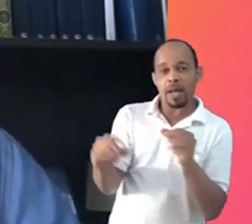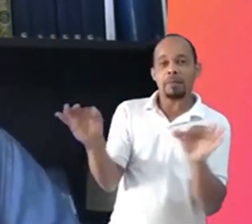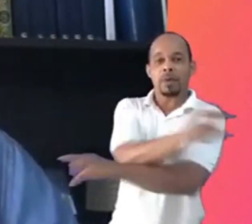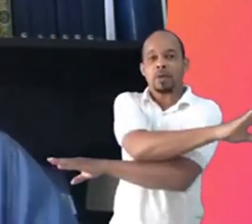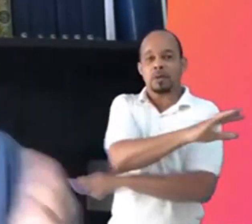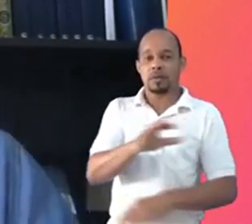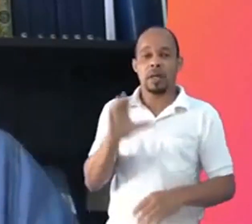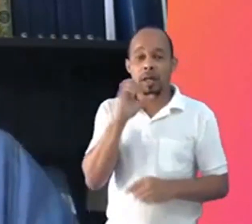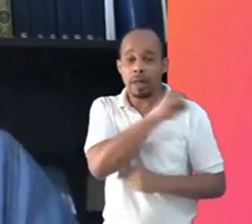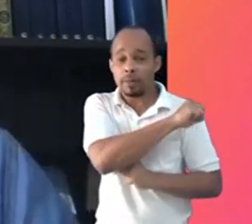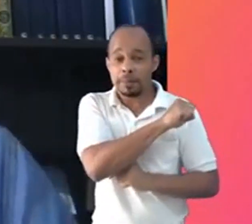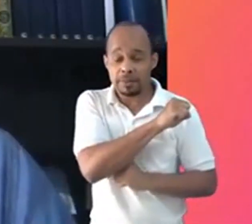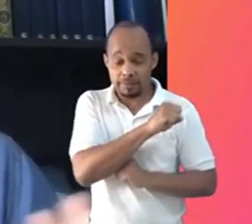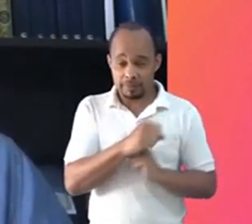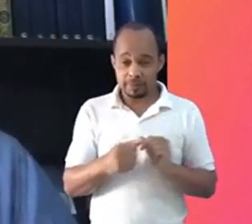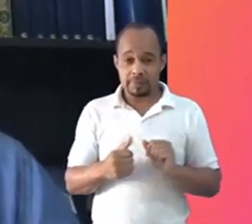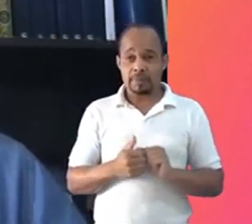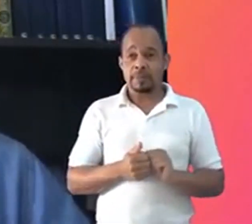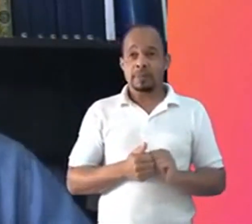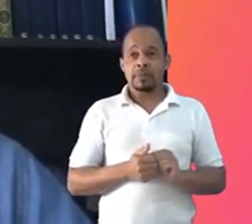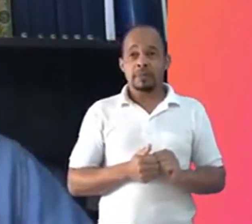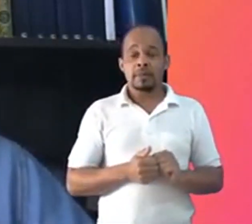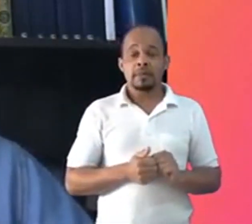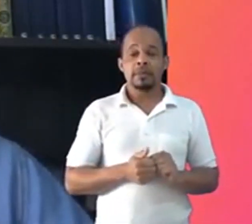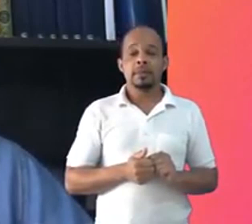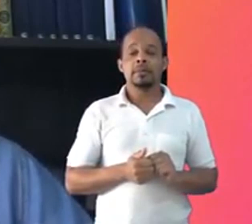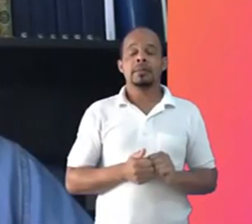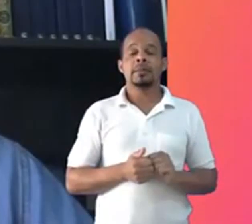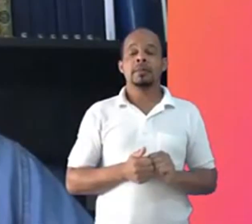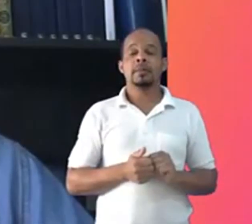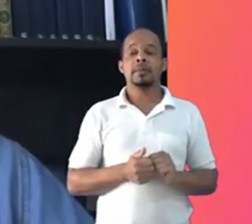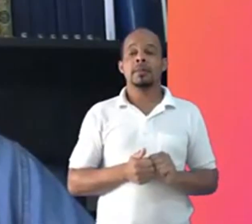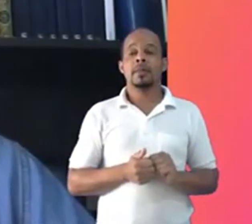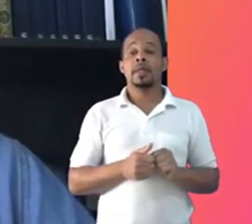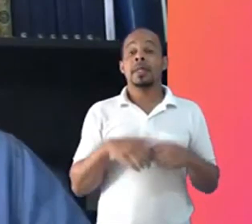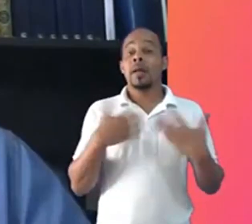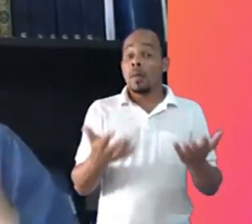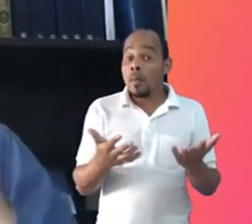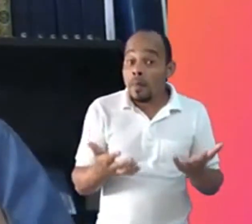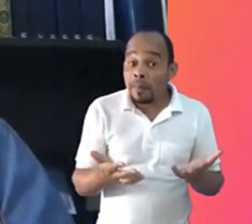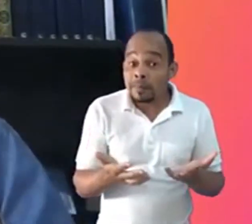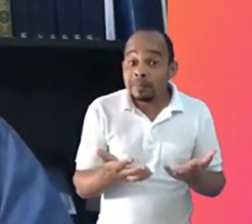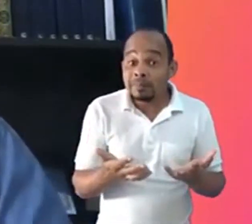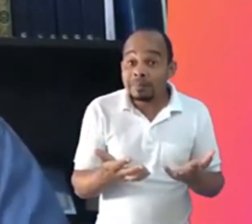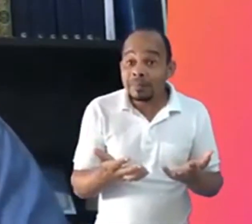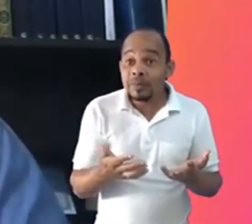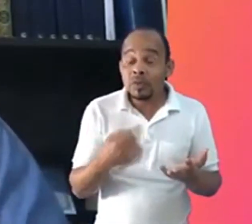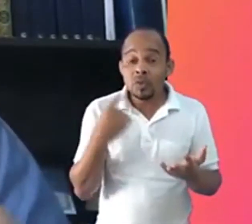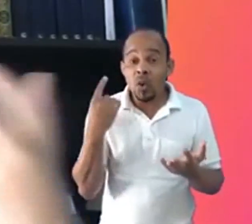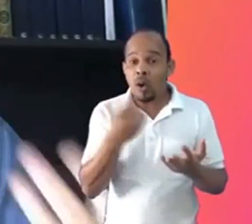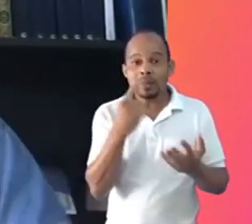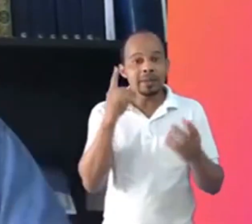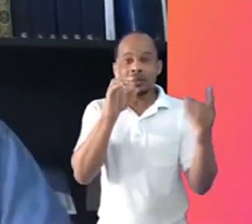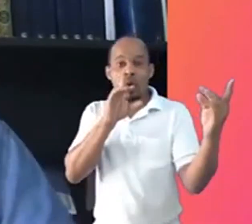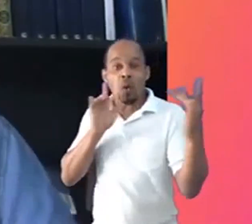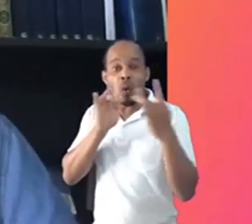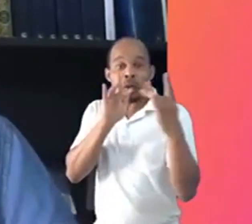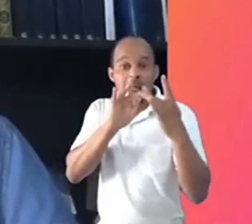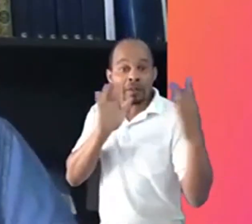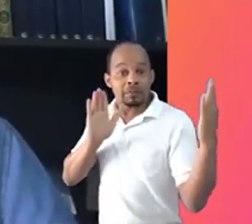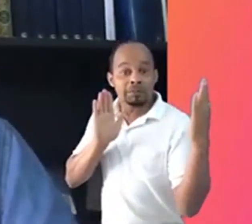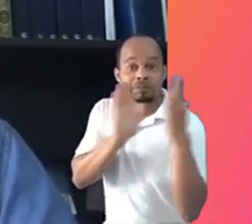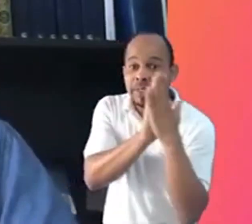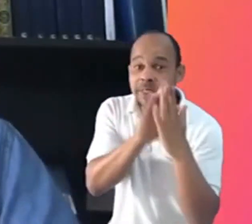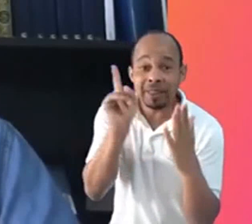você não mandar tudo. Então é só você ficar atento de pegar o documento correto. Ok? No mais, não estamos